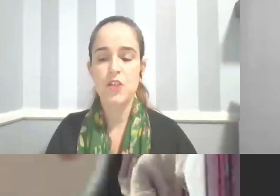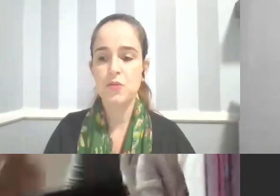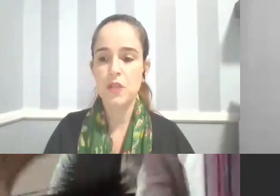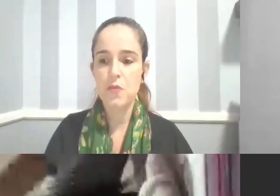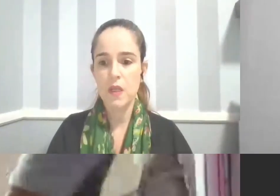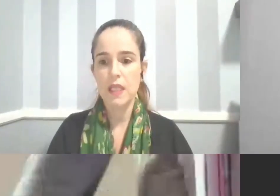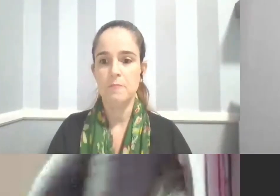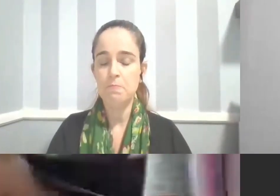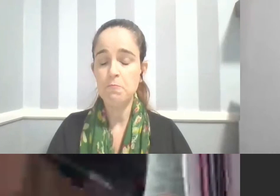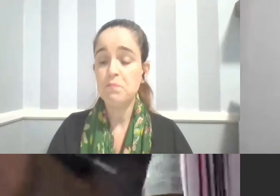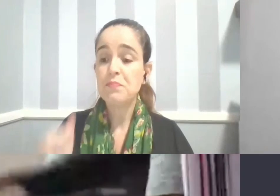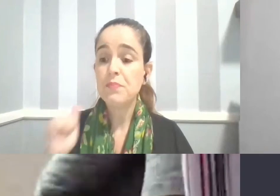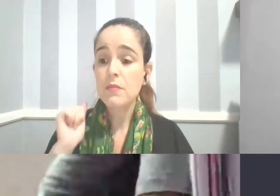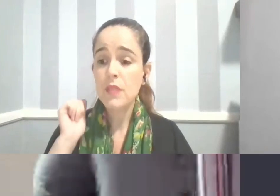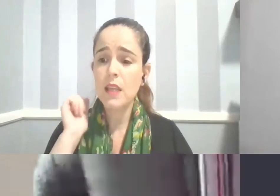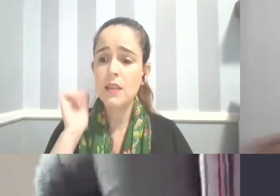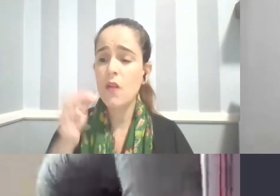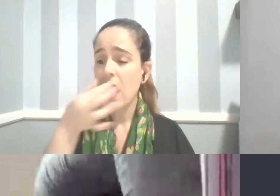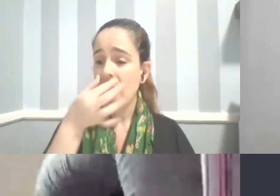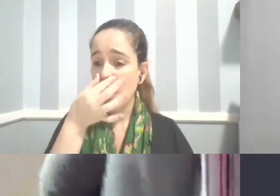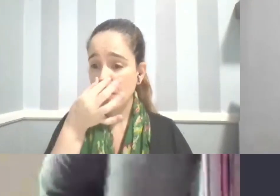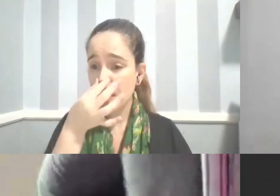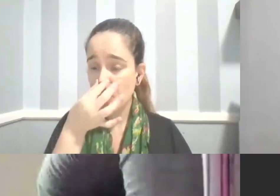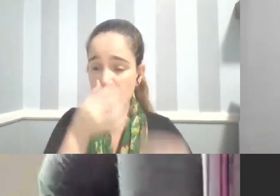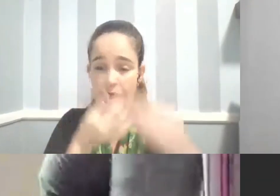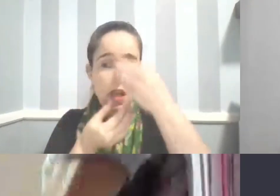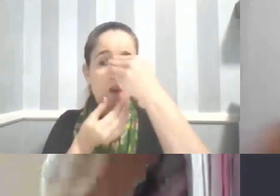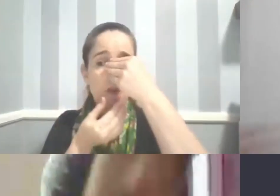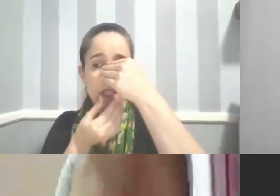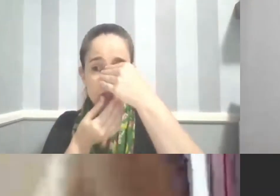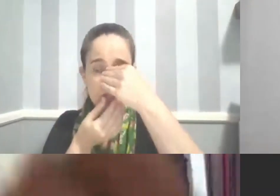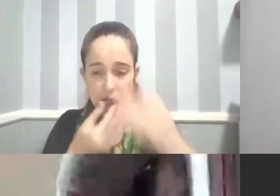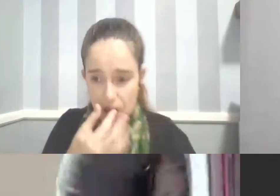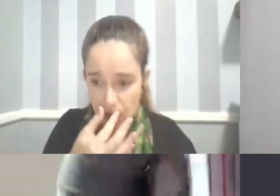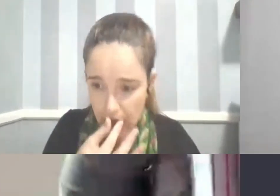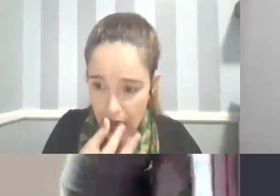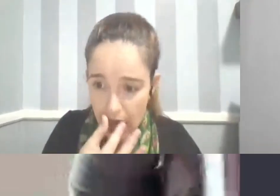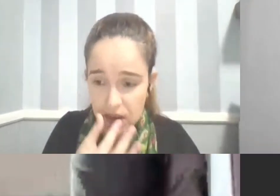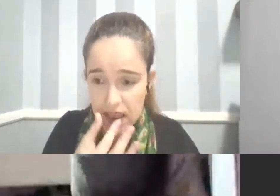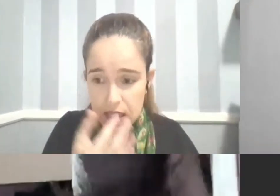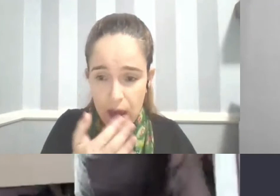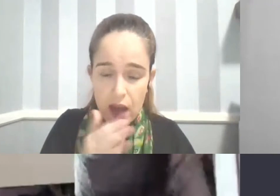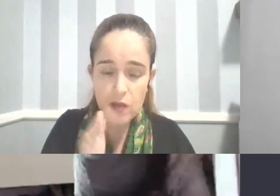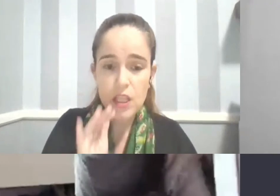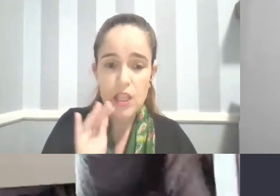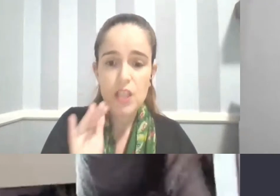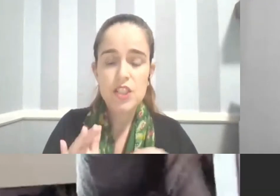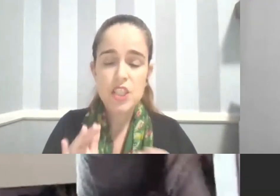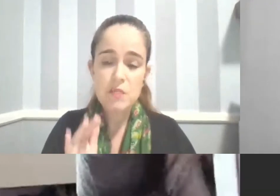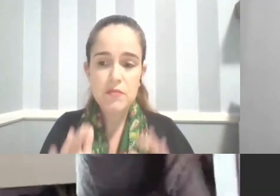trabalho esteja tudo tranquilo aí. Então, eu fiz a compressão, botei um gelinho e